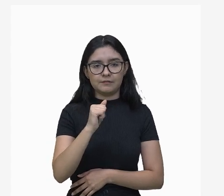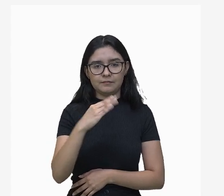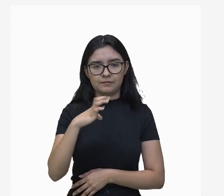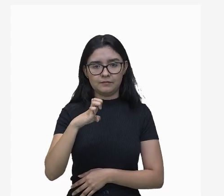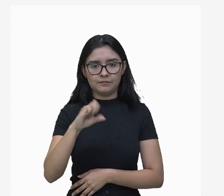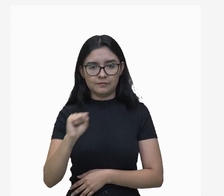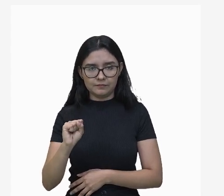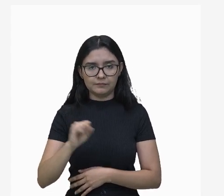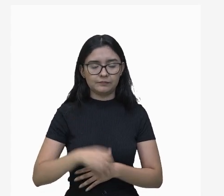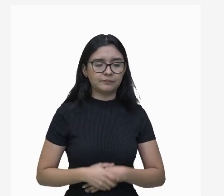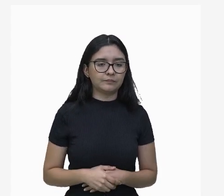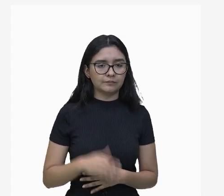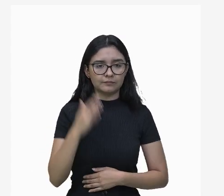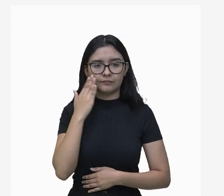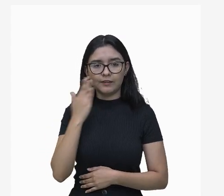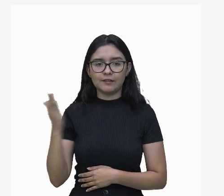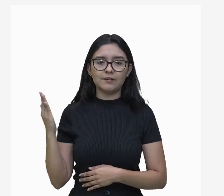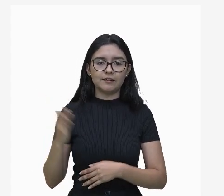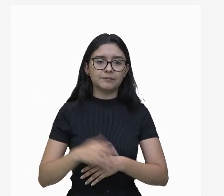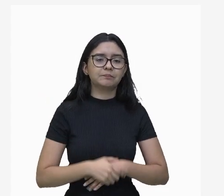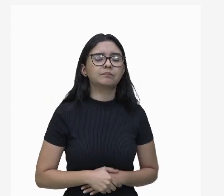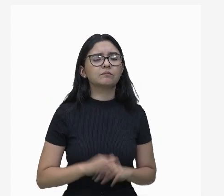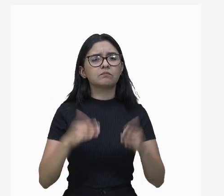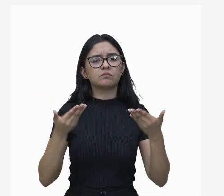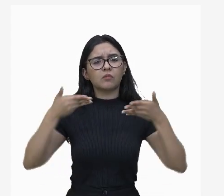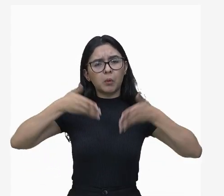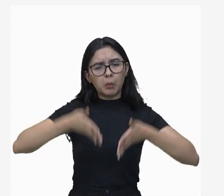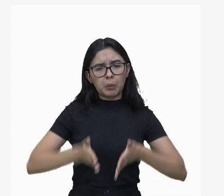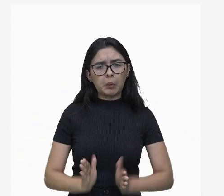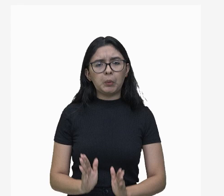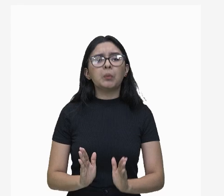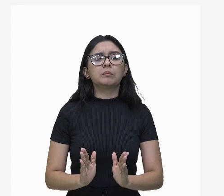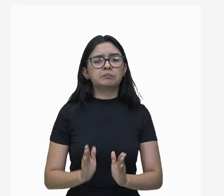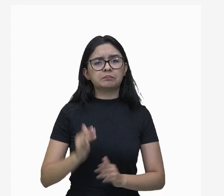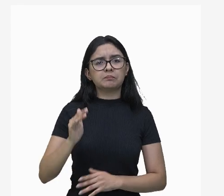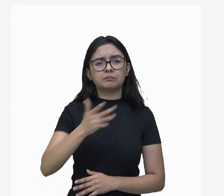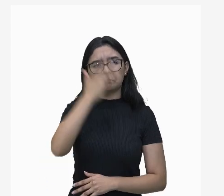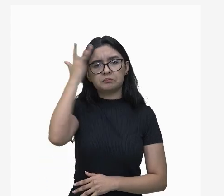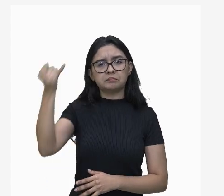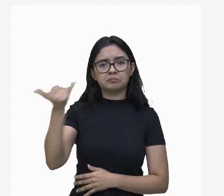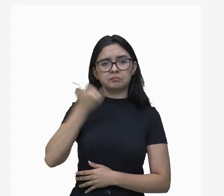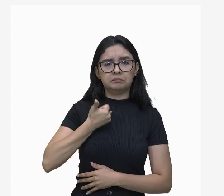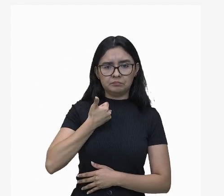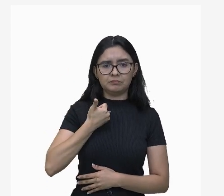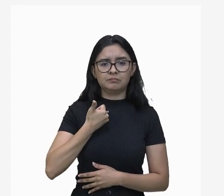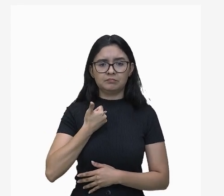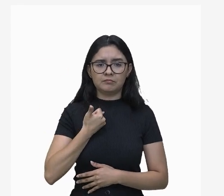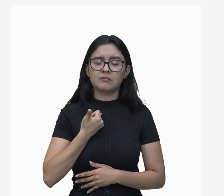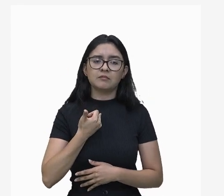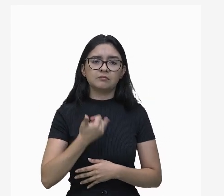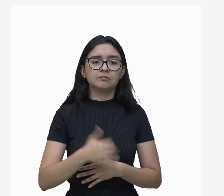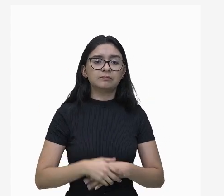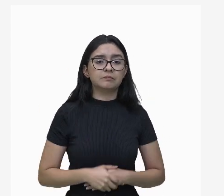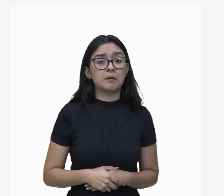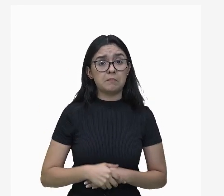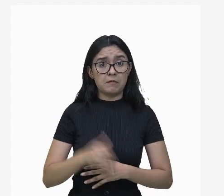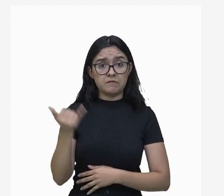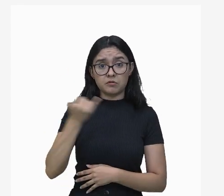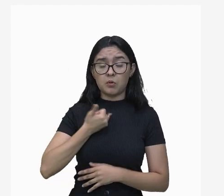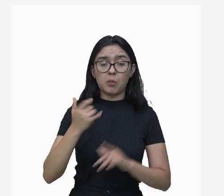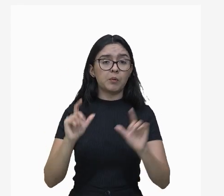Poema de 7 faces. Quando nasci, um anjo torto, desses que vivem na sombra,